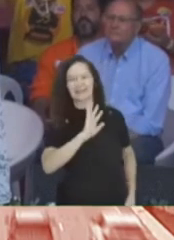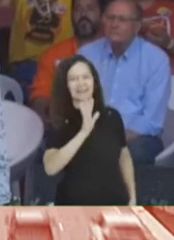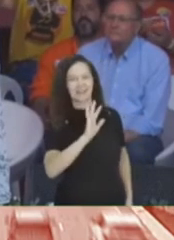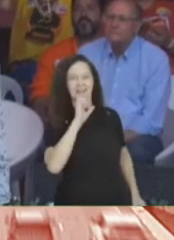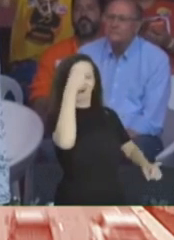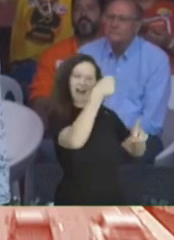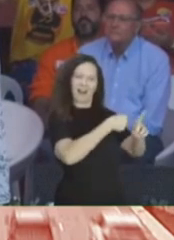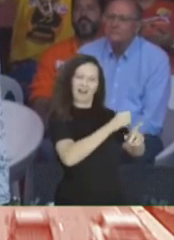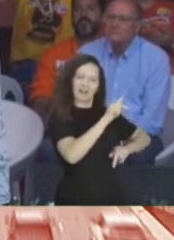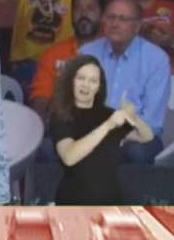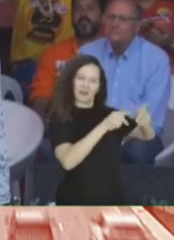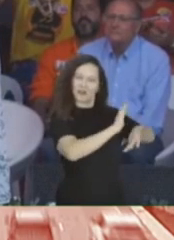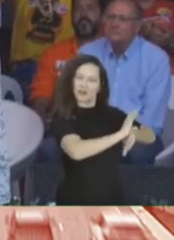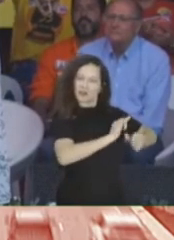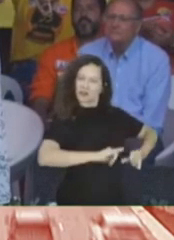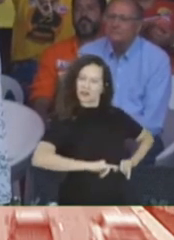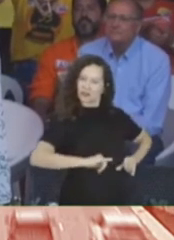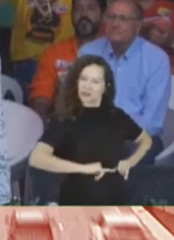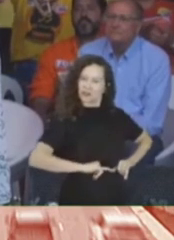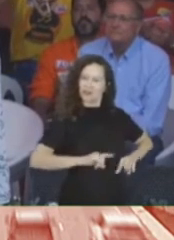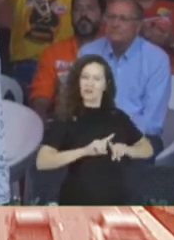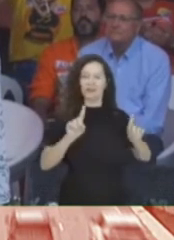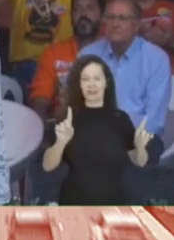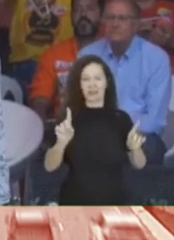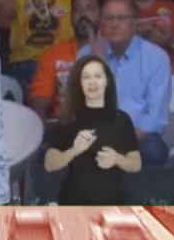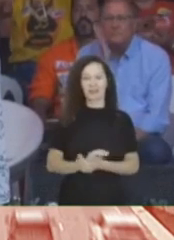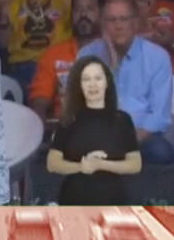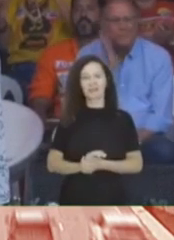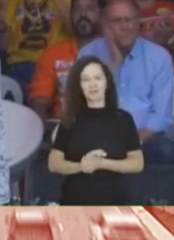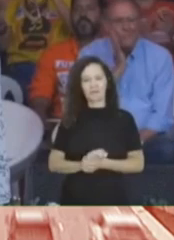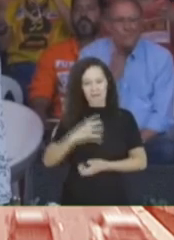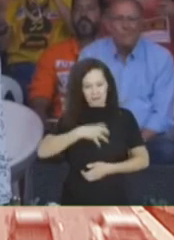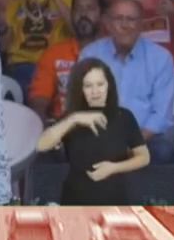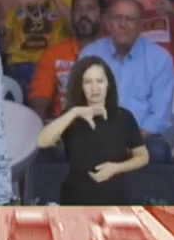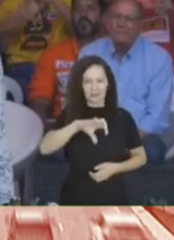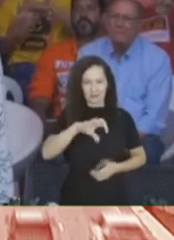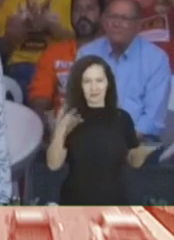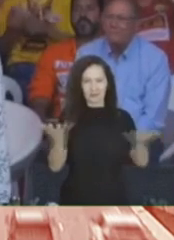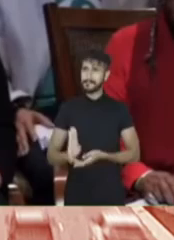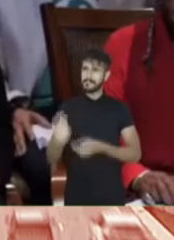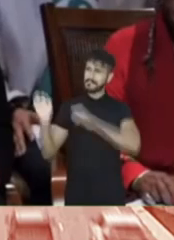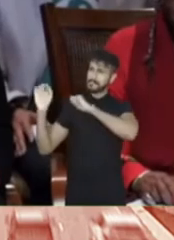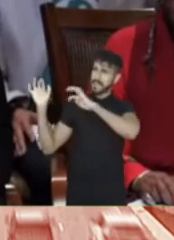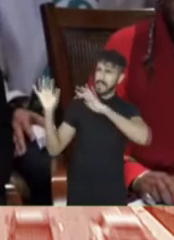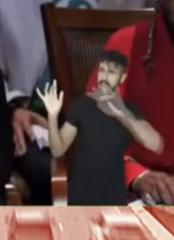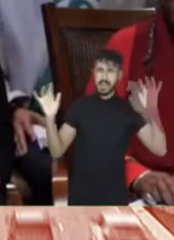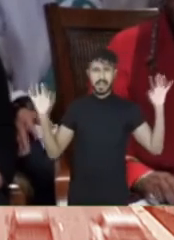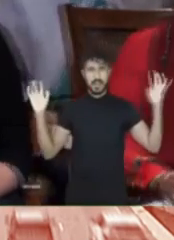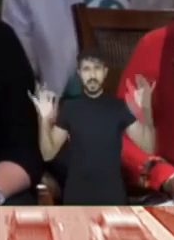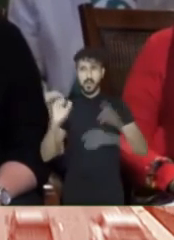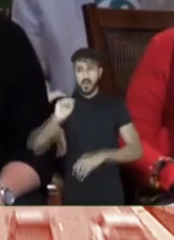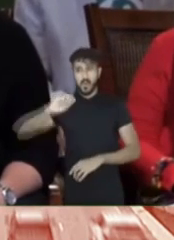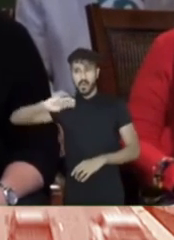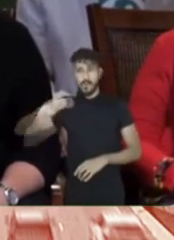uma passagem de voto útil, né, que é o trabalho todo que tem sido feito. Então, acho que mais do que o debate, a Datafolha é